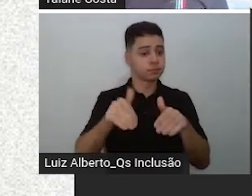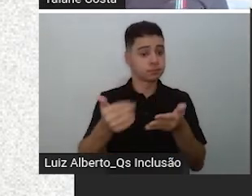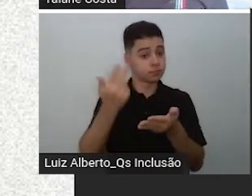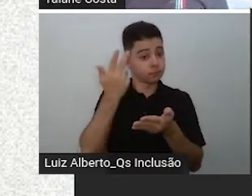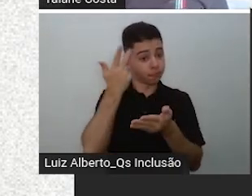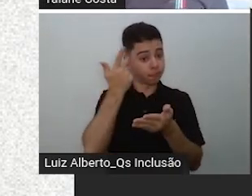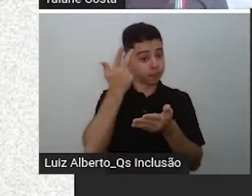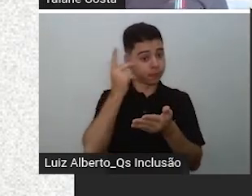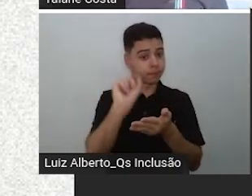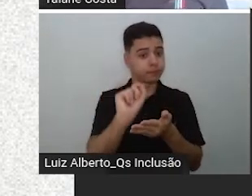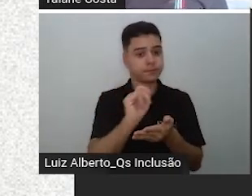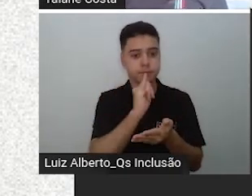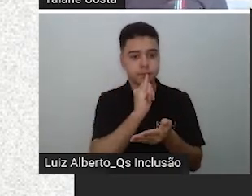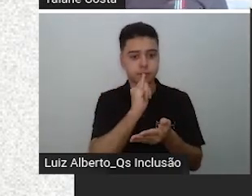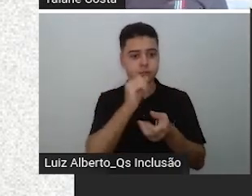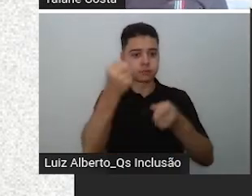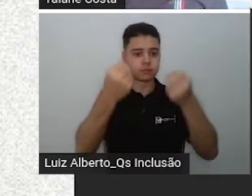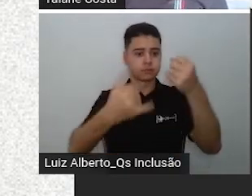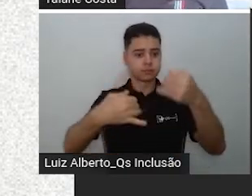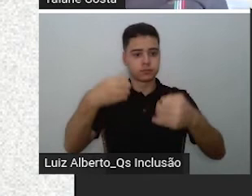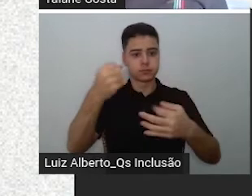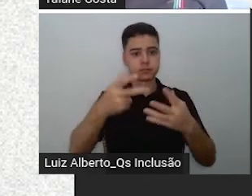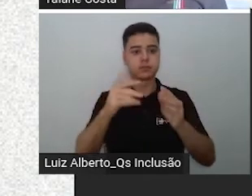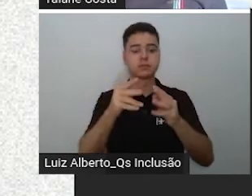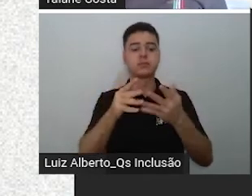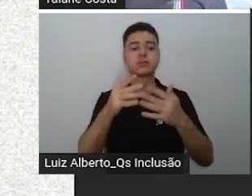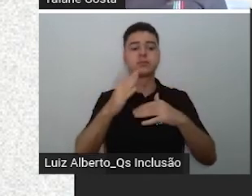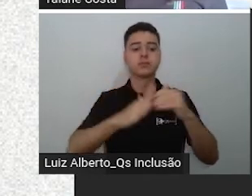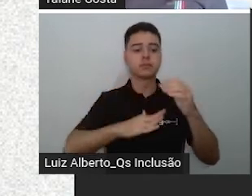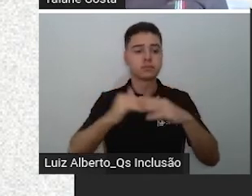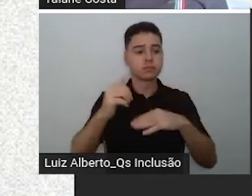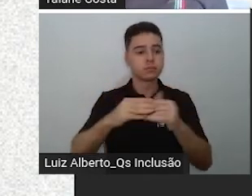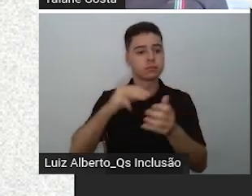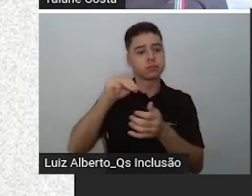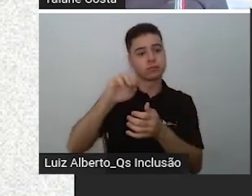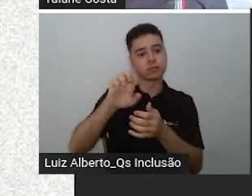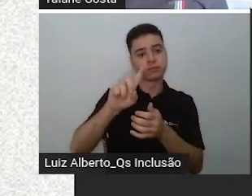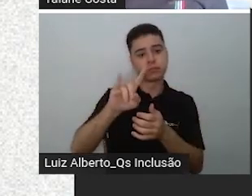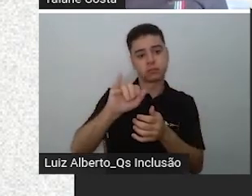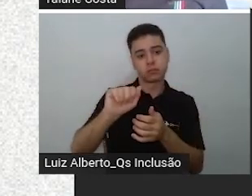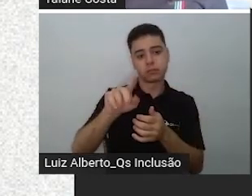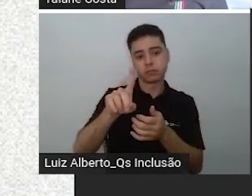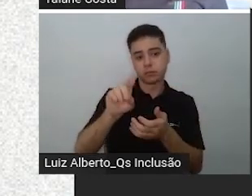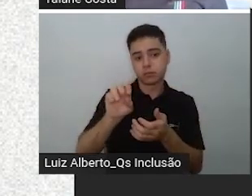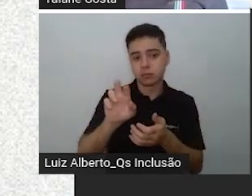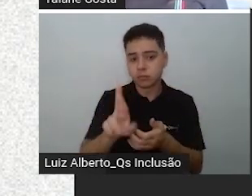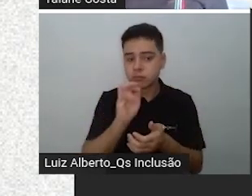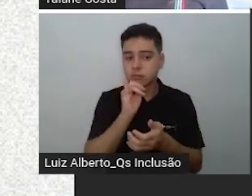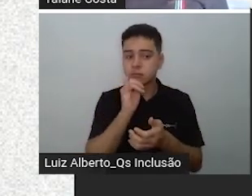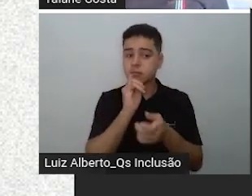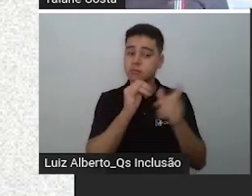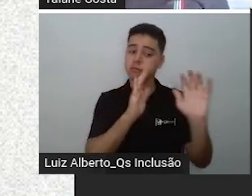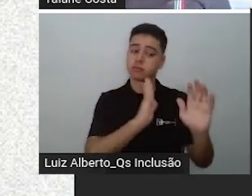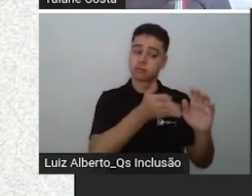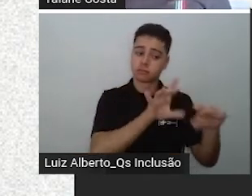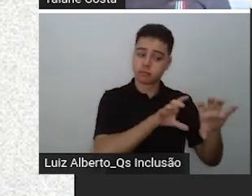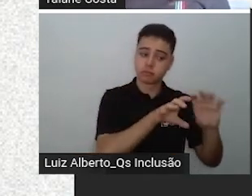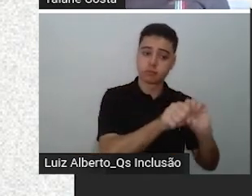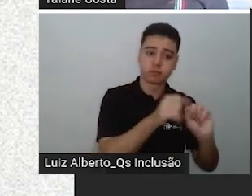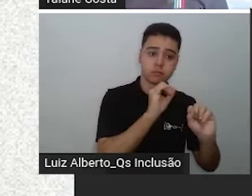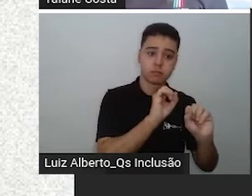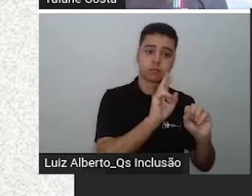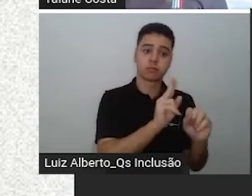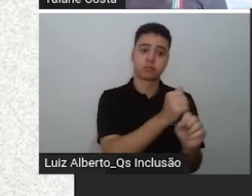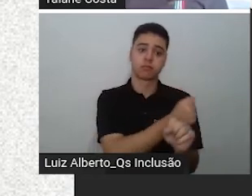Normalmente, falando sobre o profissional, o mediador é um profissional formado ou é um